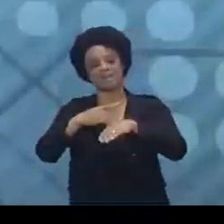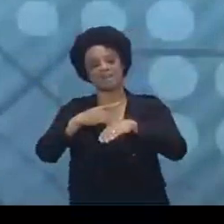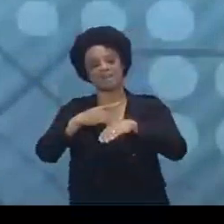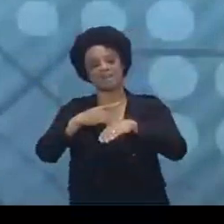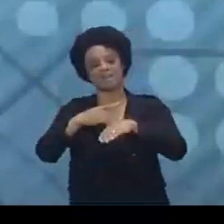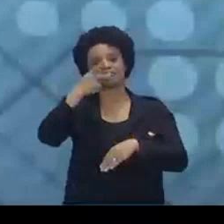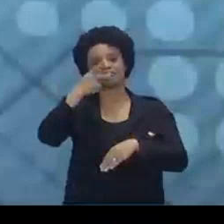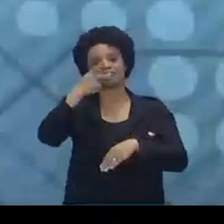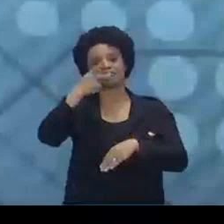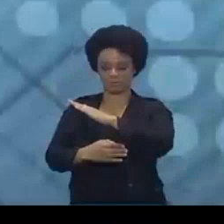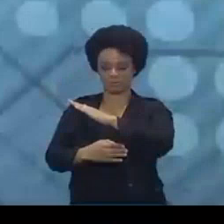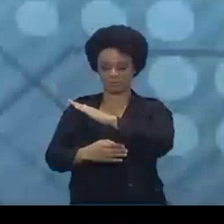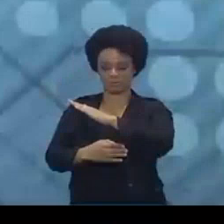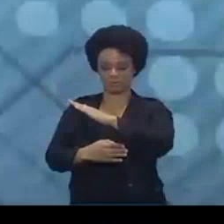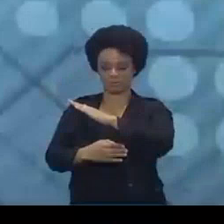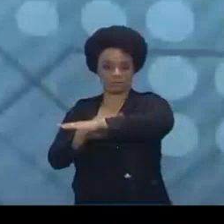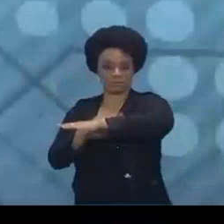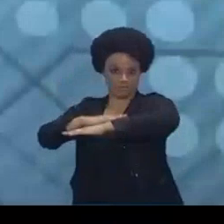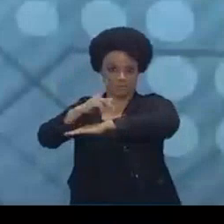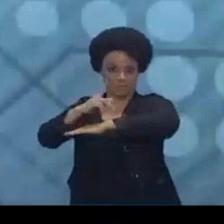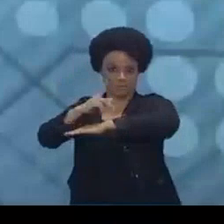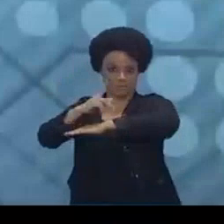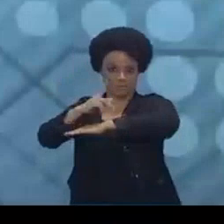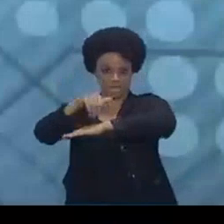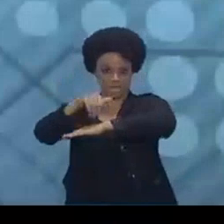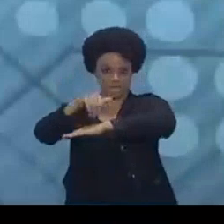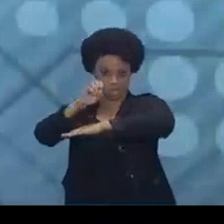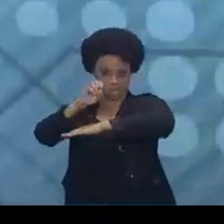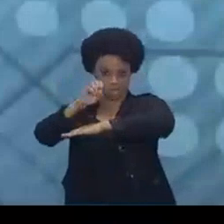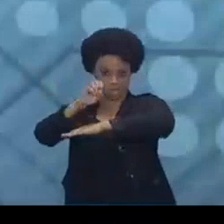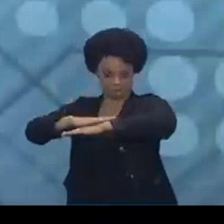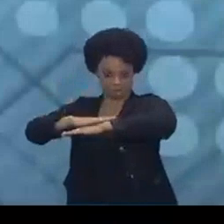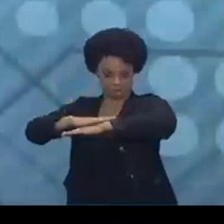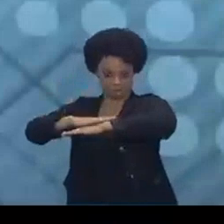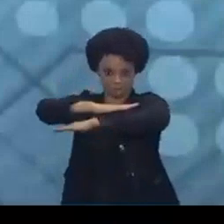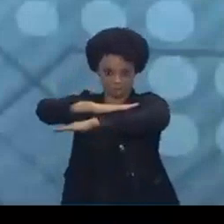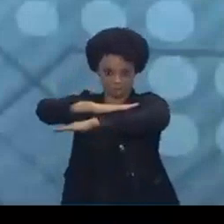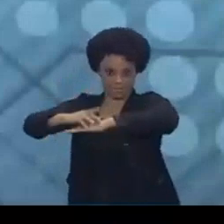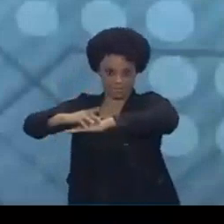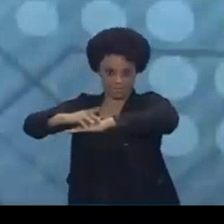plano inclinado. Nós vamos alterar o ângulo ali e a gente vai